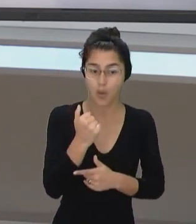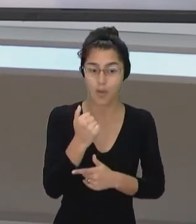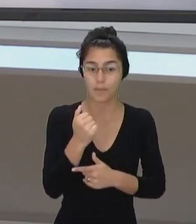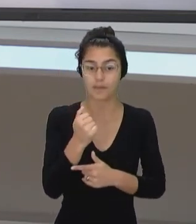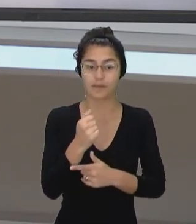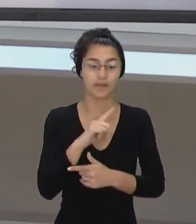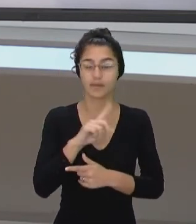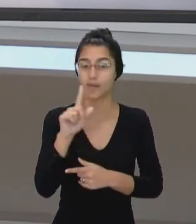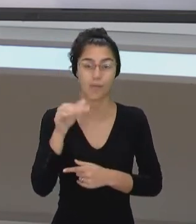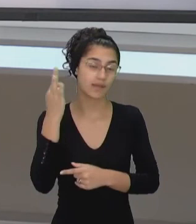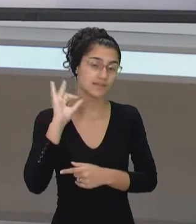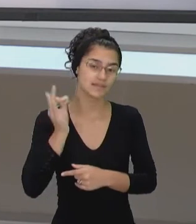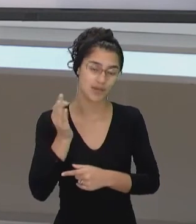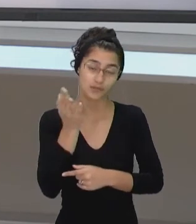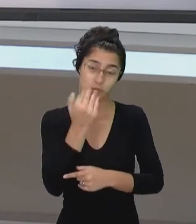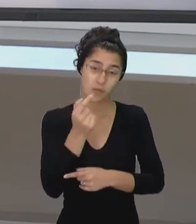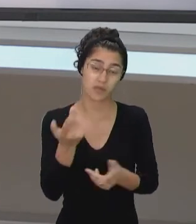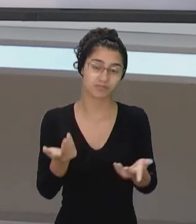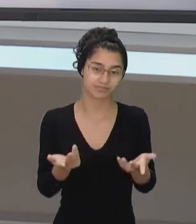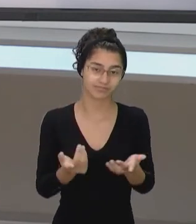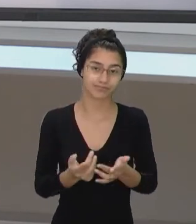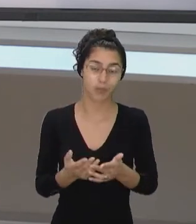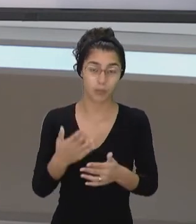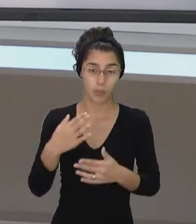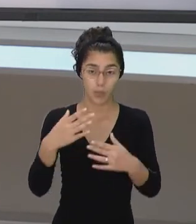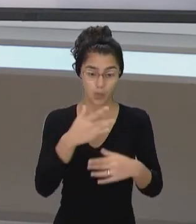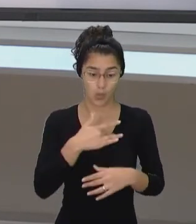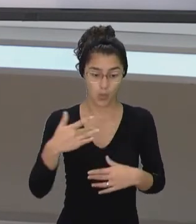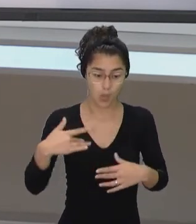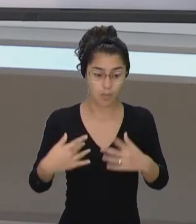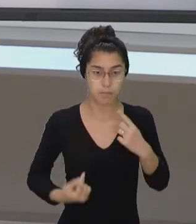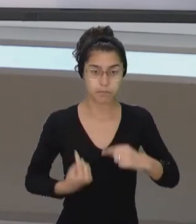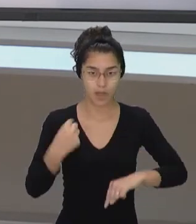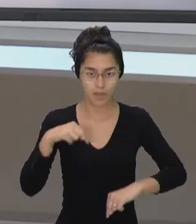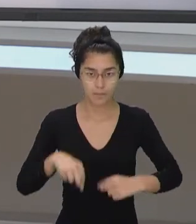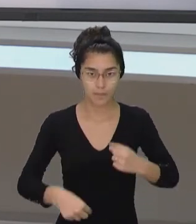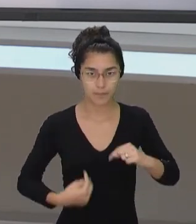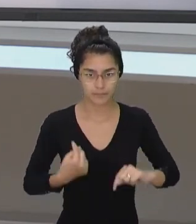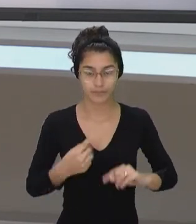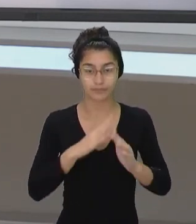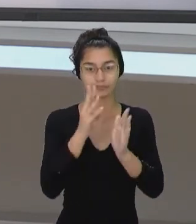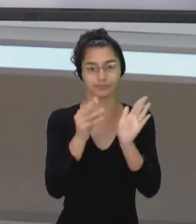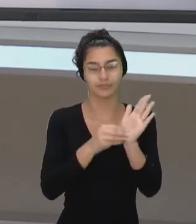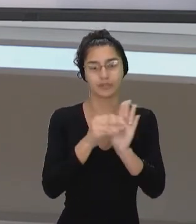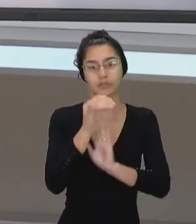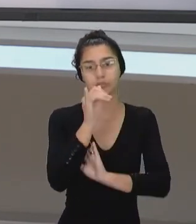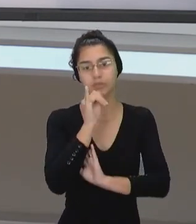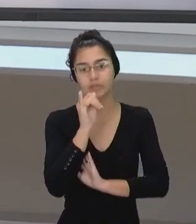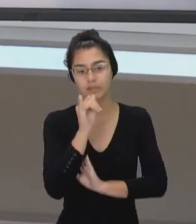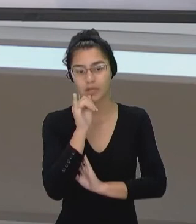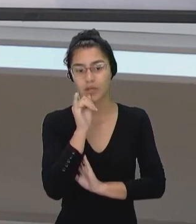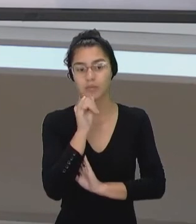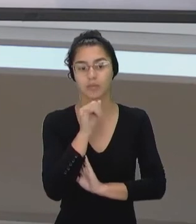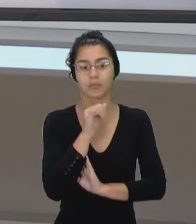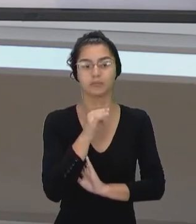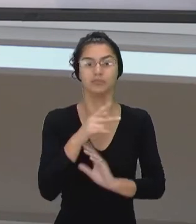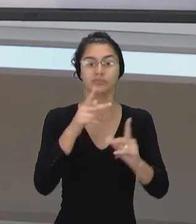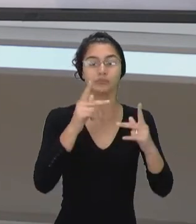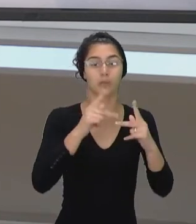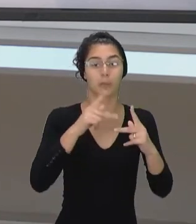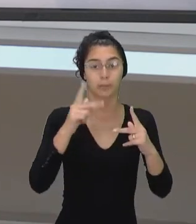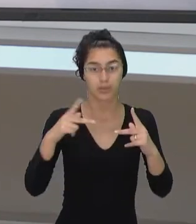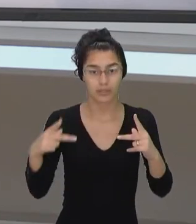nutrientes que não são os ideais para o funcionamento do organismo. Então, falta, por exemplo, a ingestão de